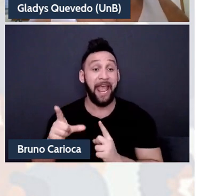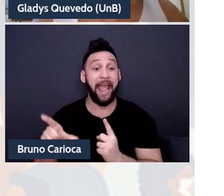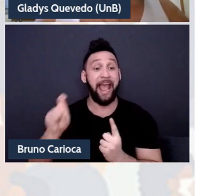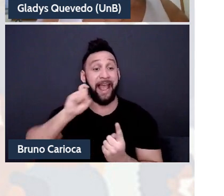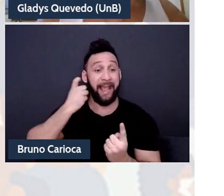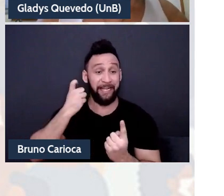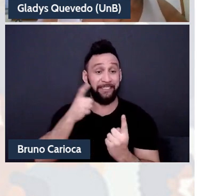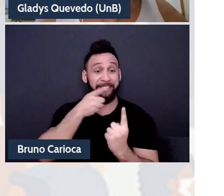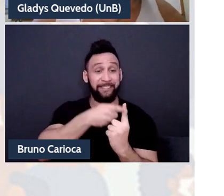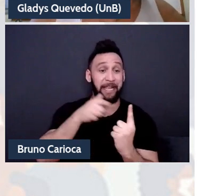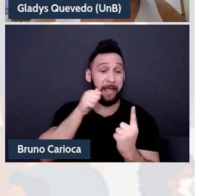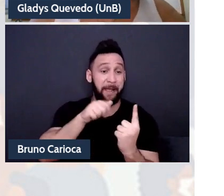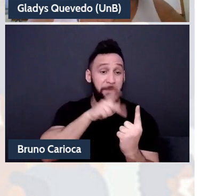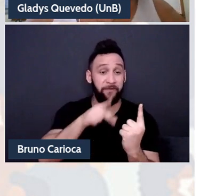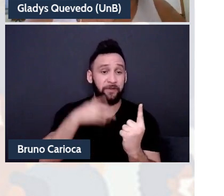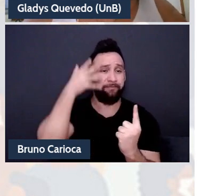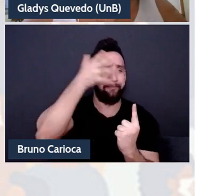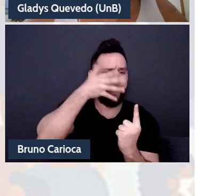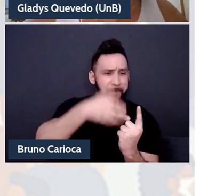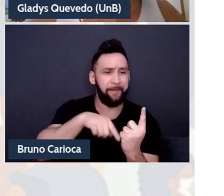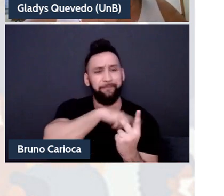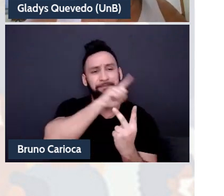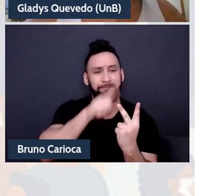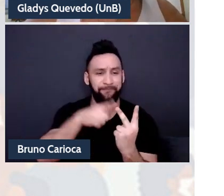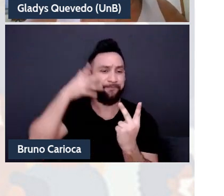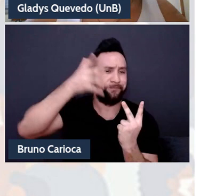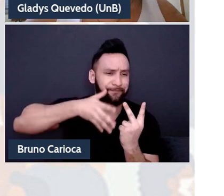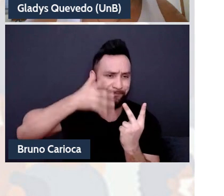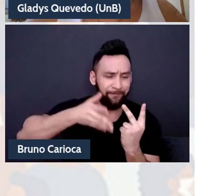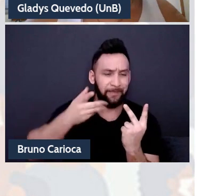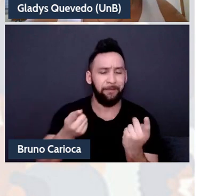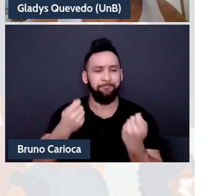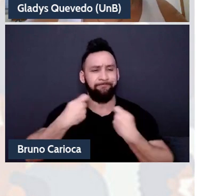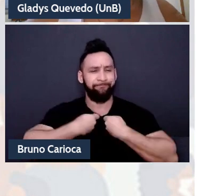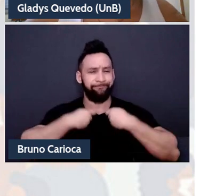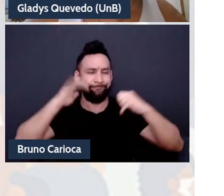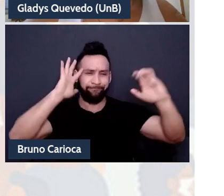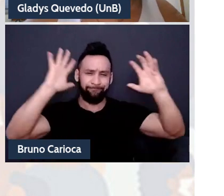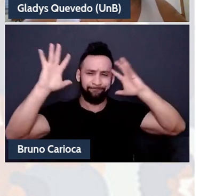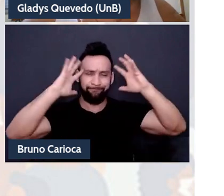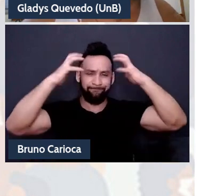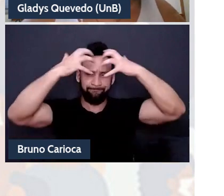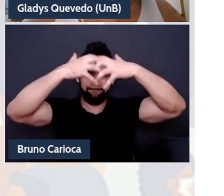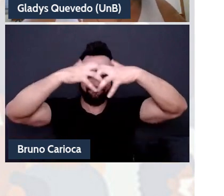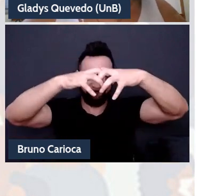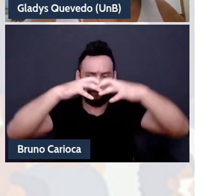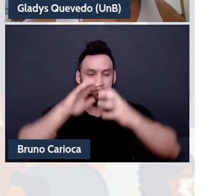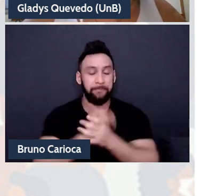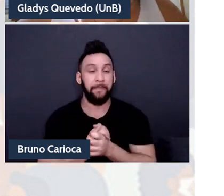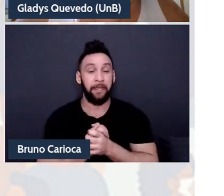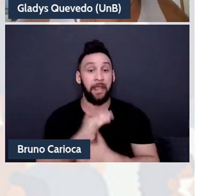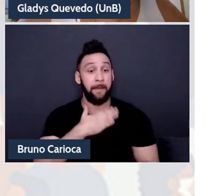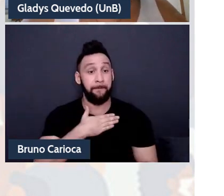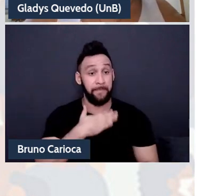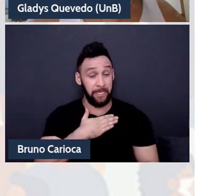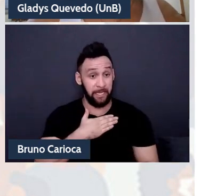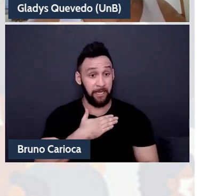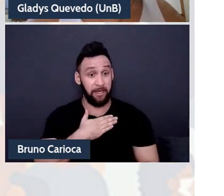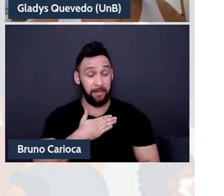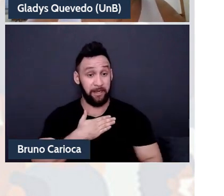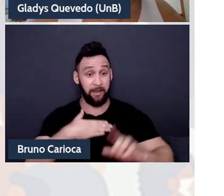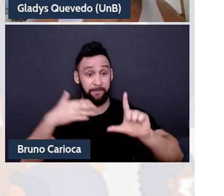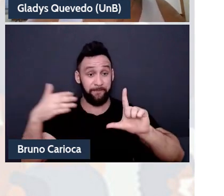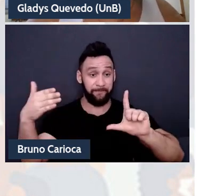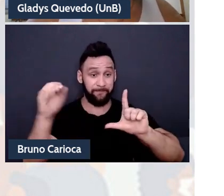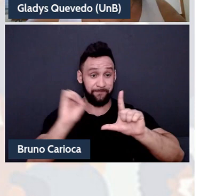apresentações, pelas reflexões que elas trouxeram, e a minha apresentação conversa com